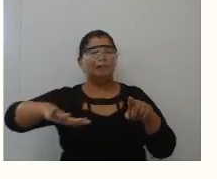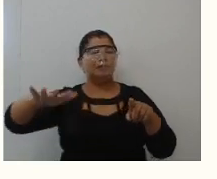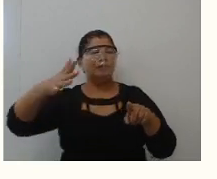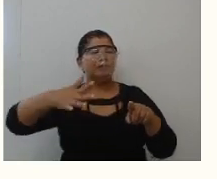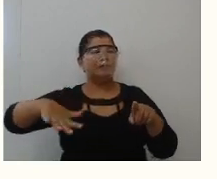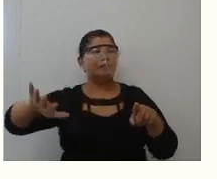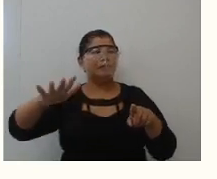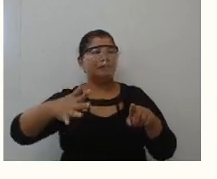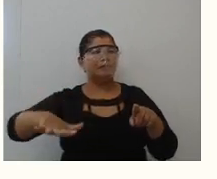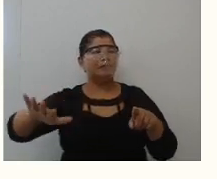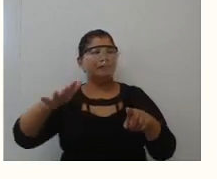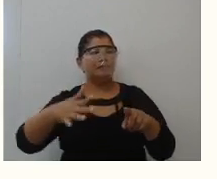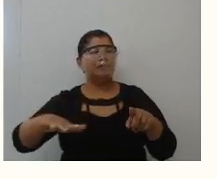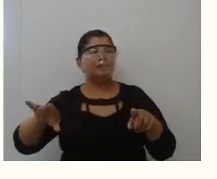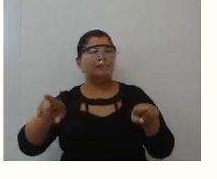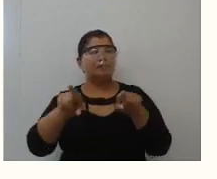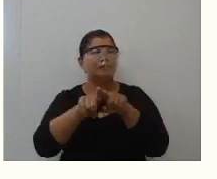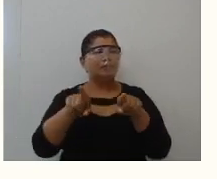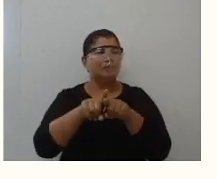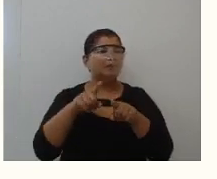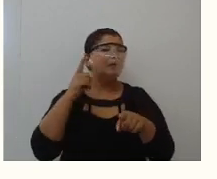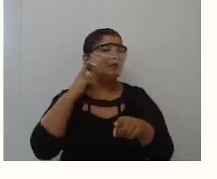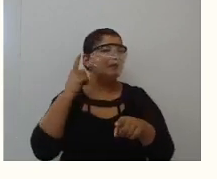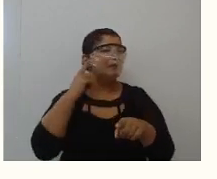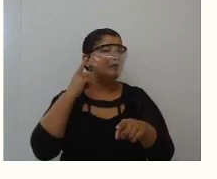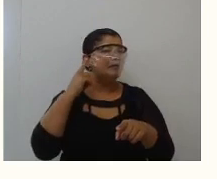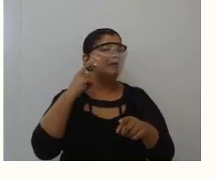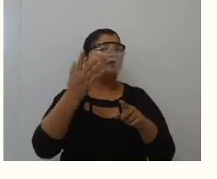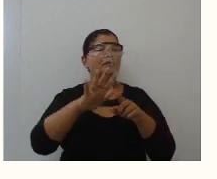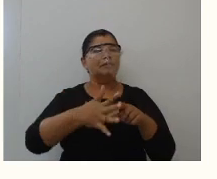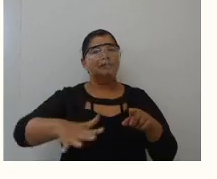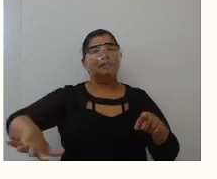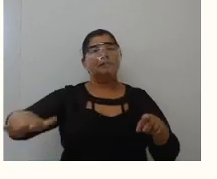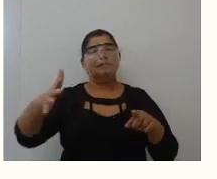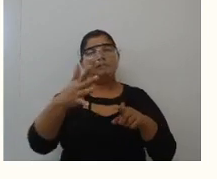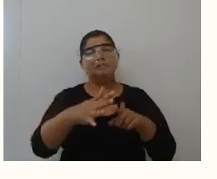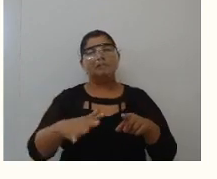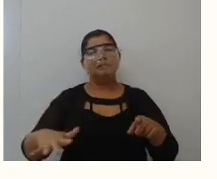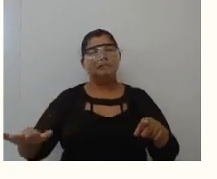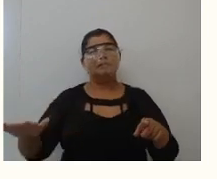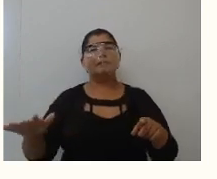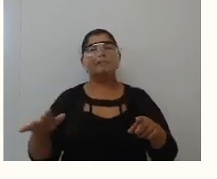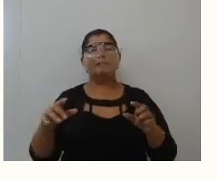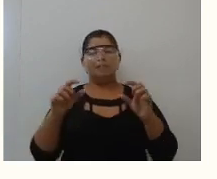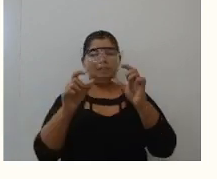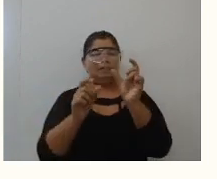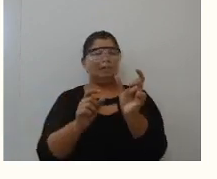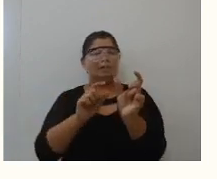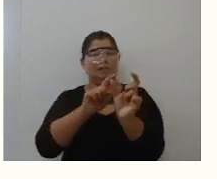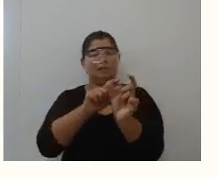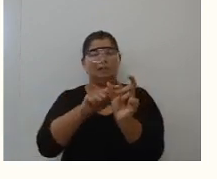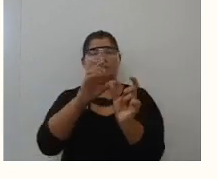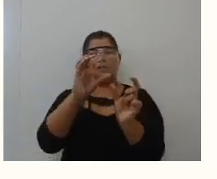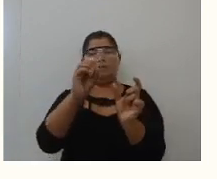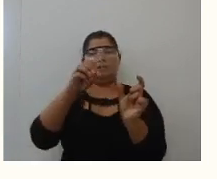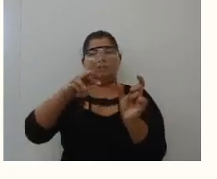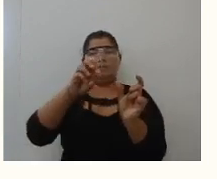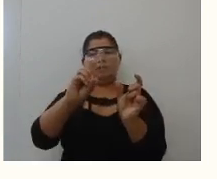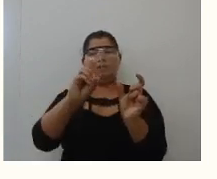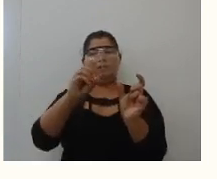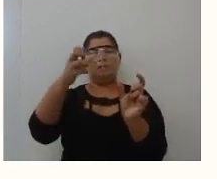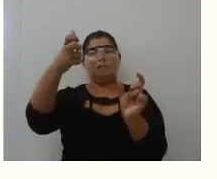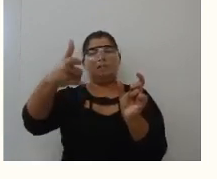ondas. Como o marulhar das ondas. A partícula como expressa uma ideia